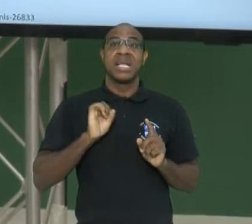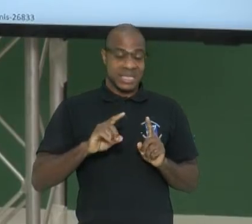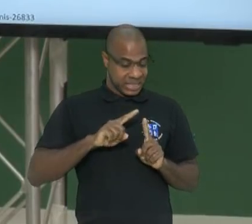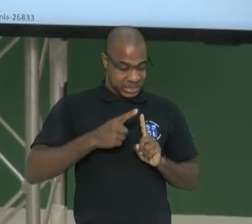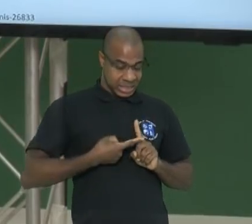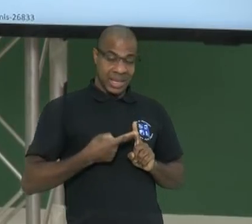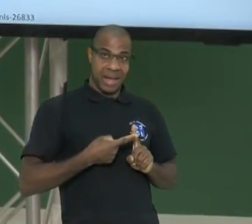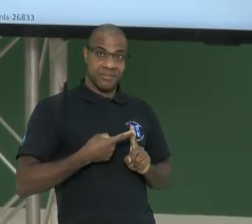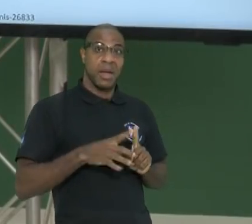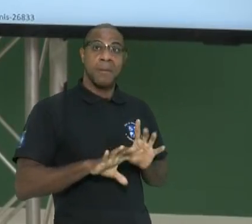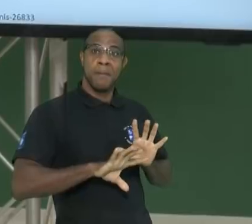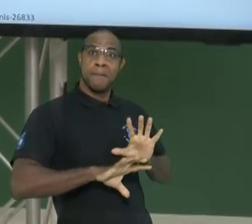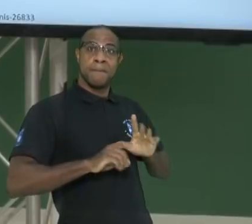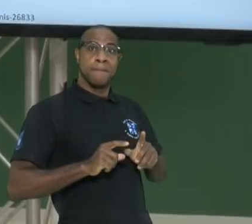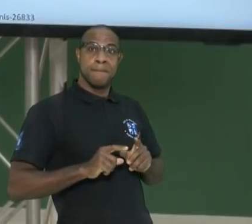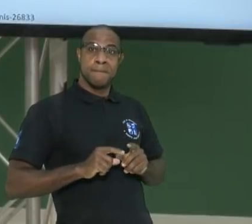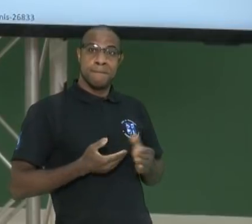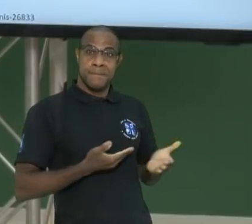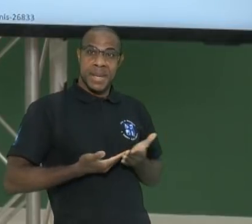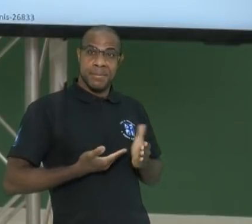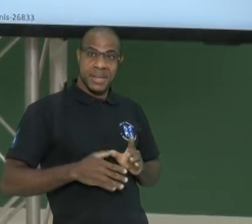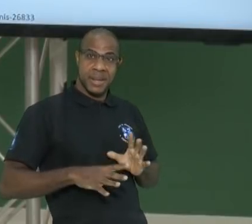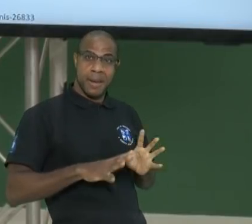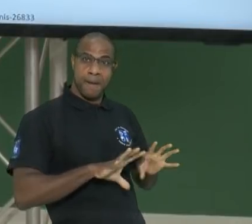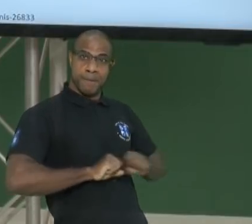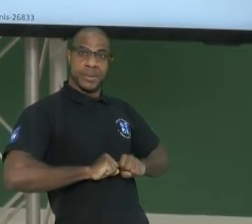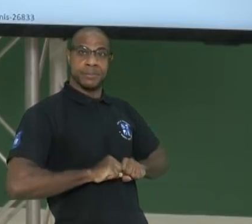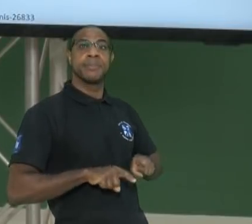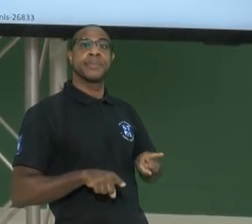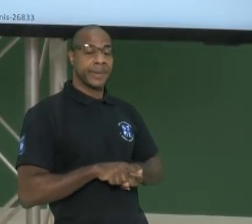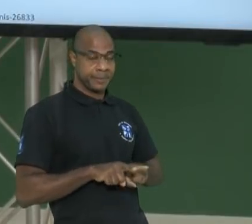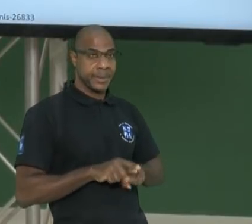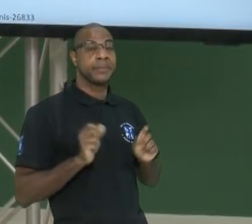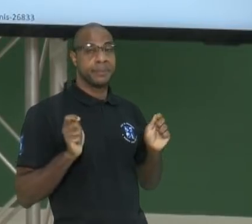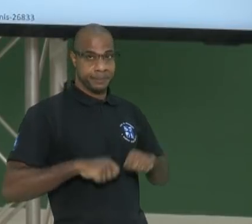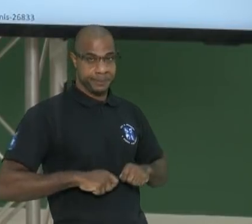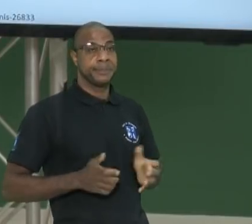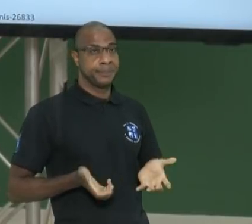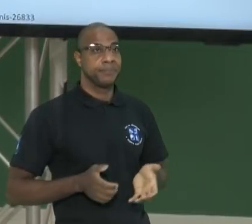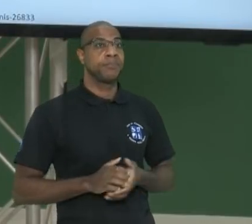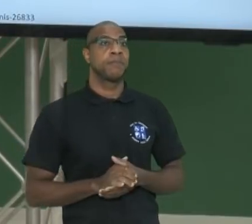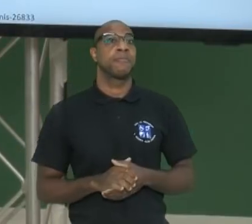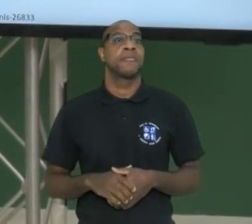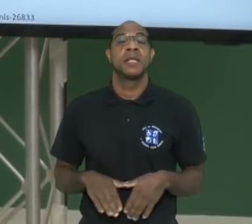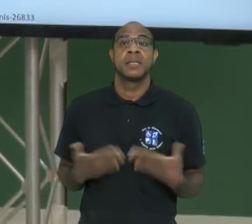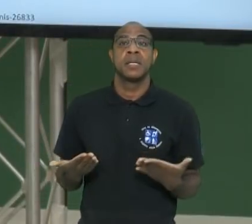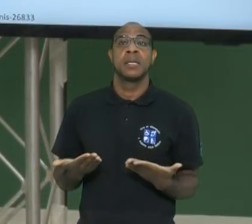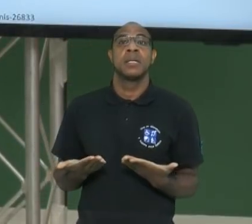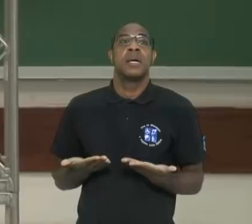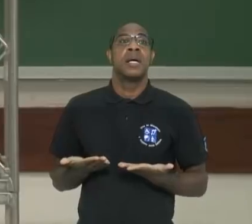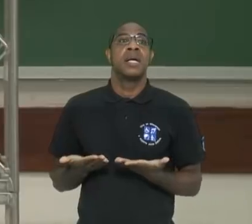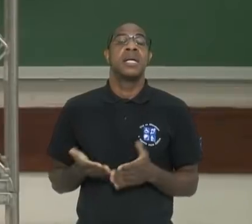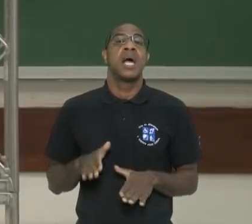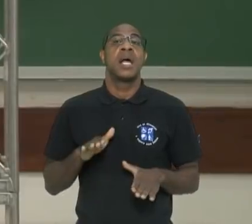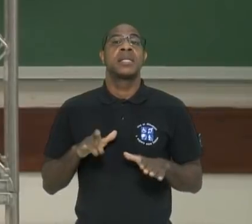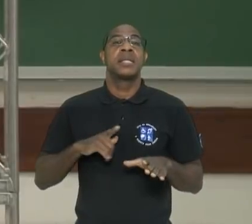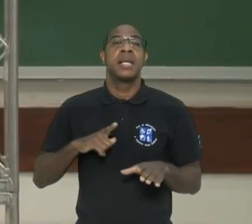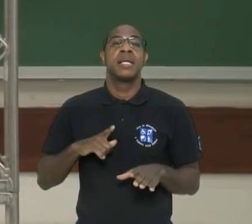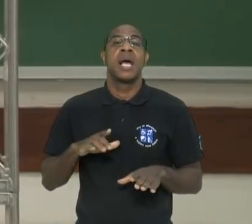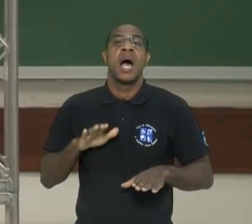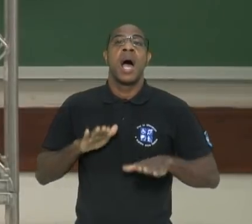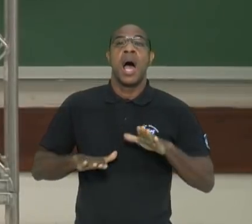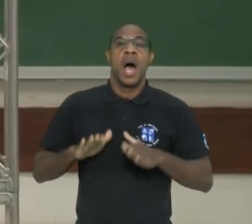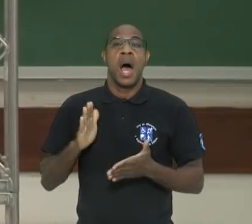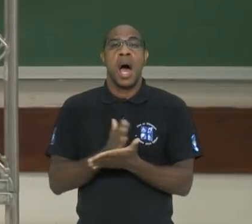de transmissão dessa doença através de transfusão sanguínea. E existiu alguns casos, pessoal, no